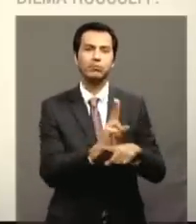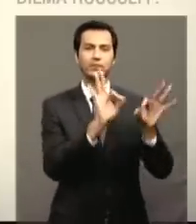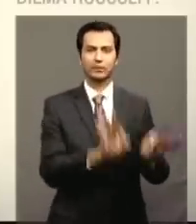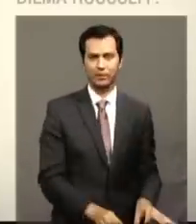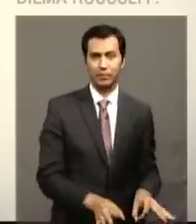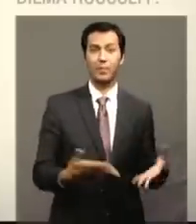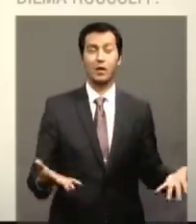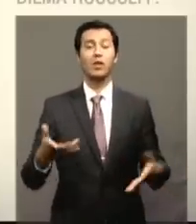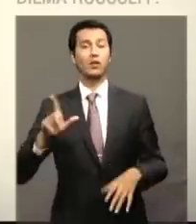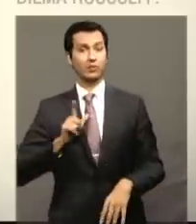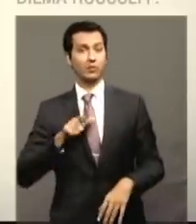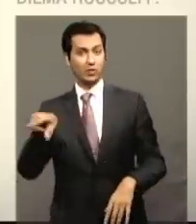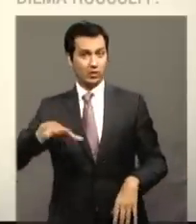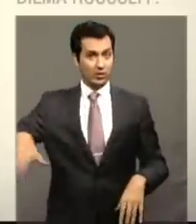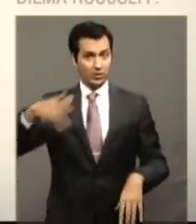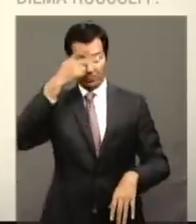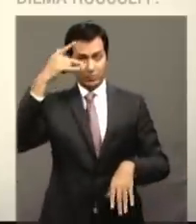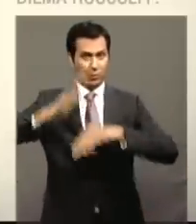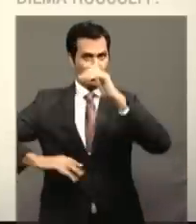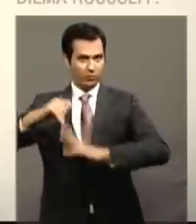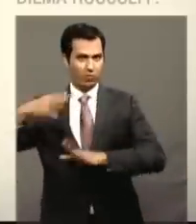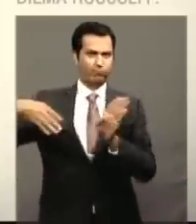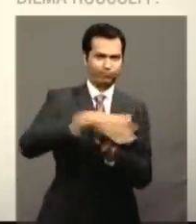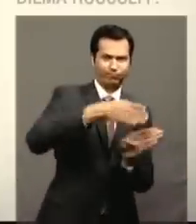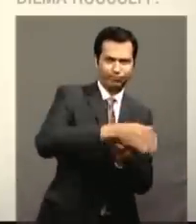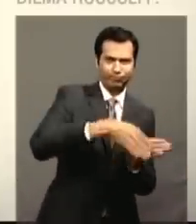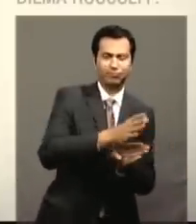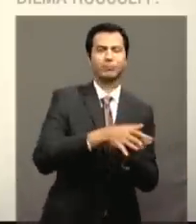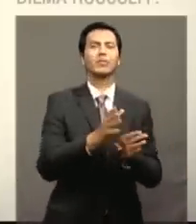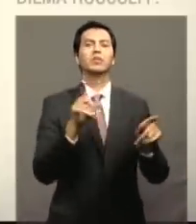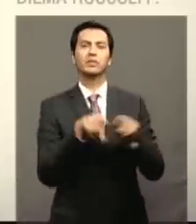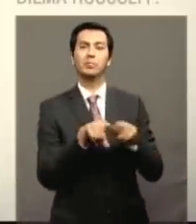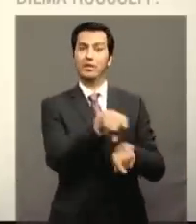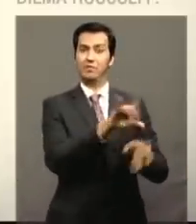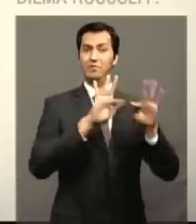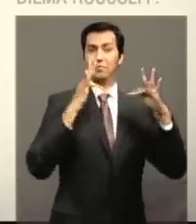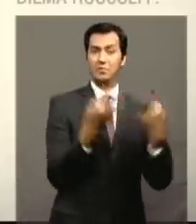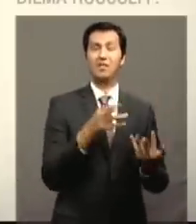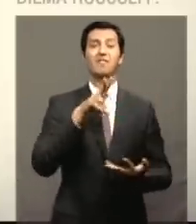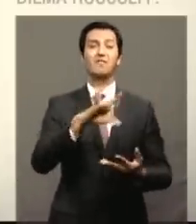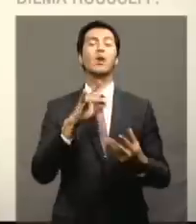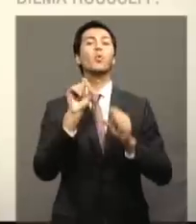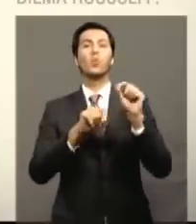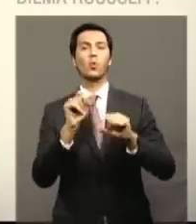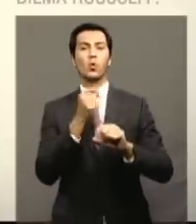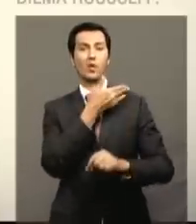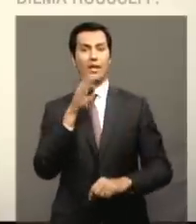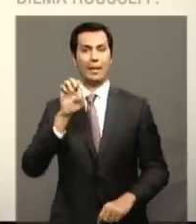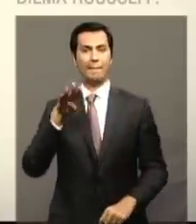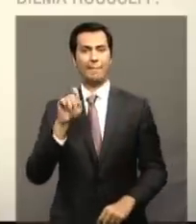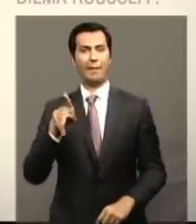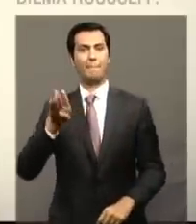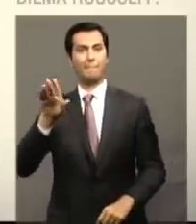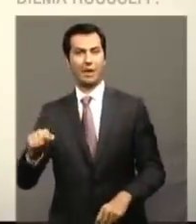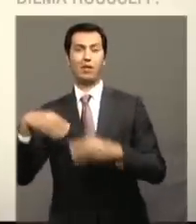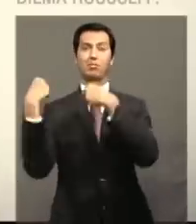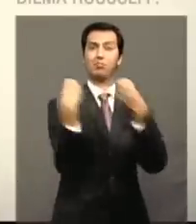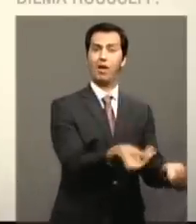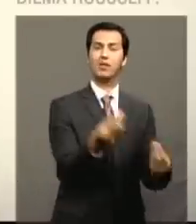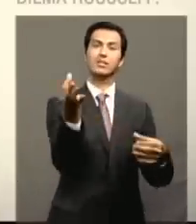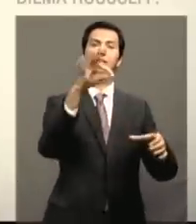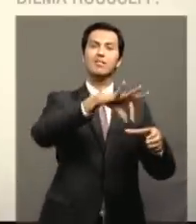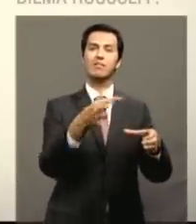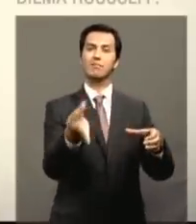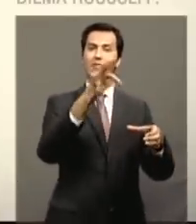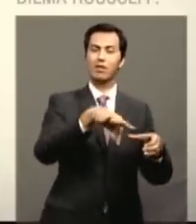orientação técnica essas famílias vão receber sementes de qualidade produzidas pela em brapa e r